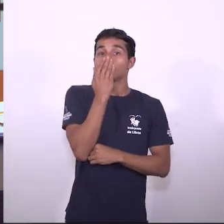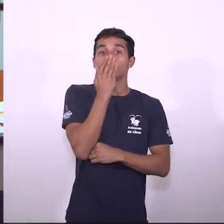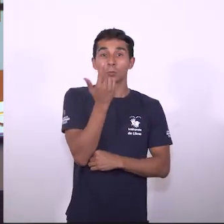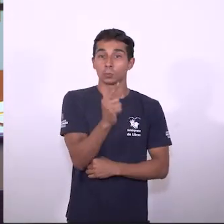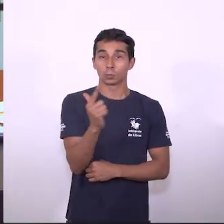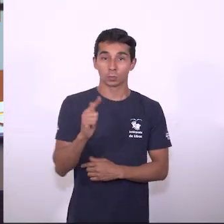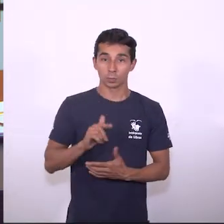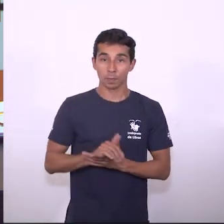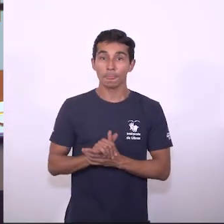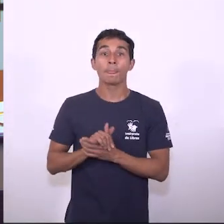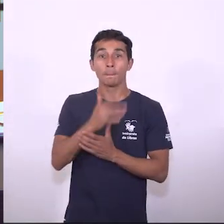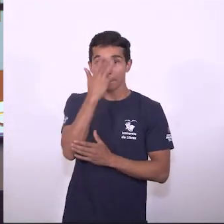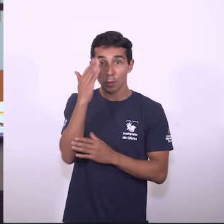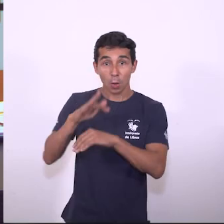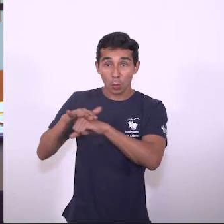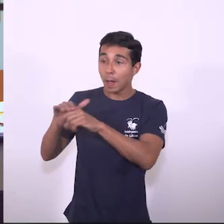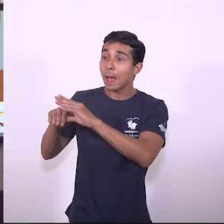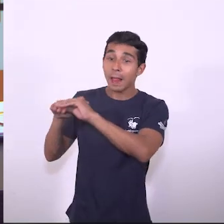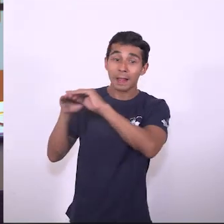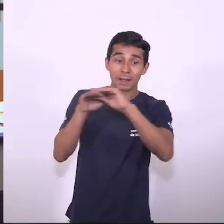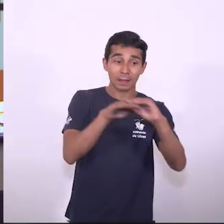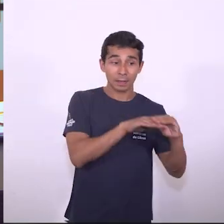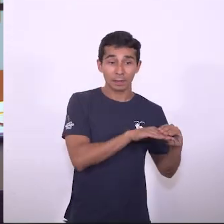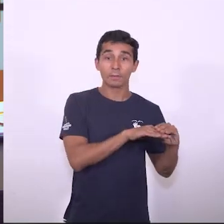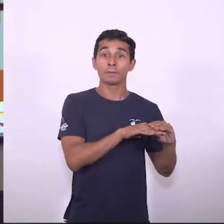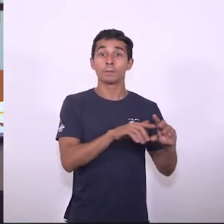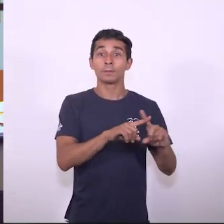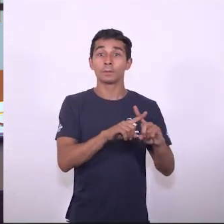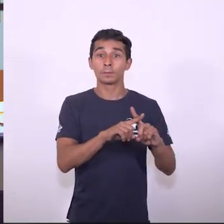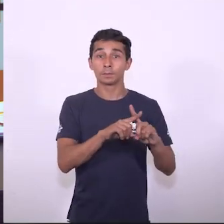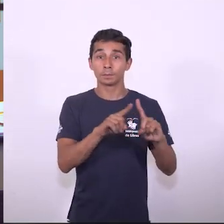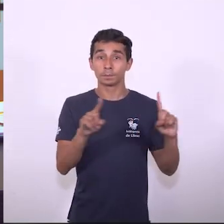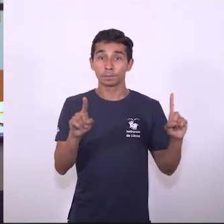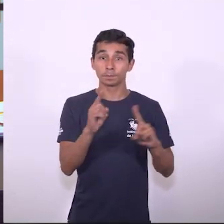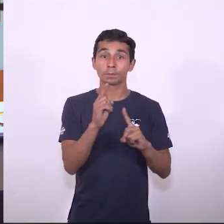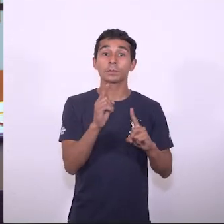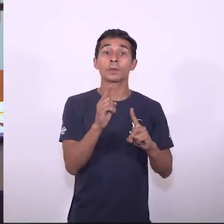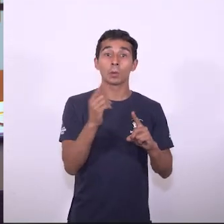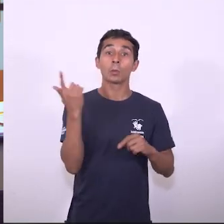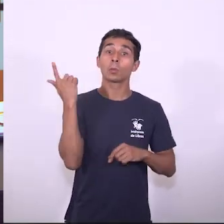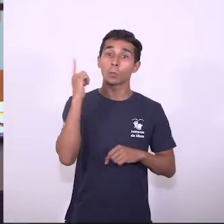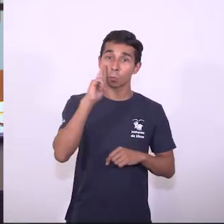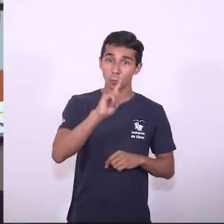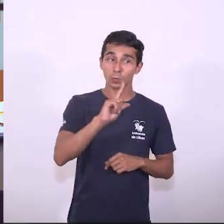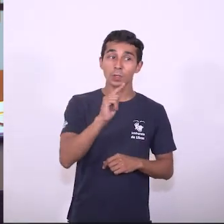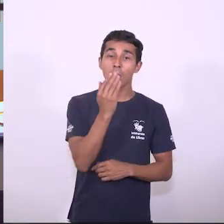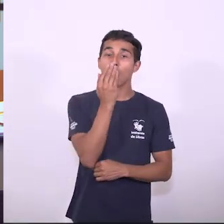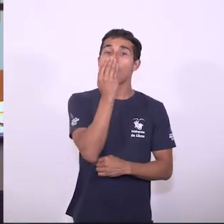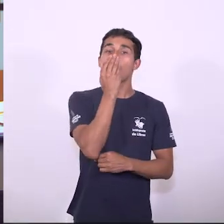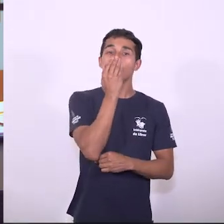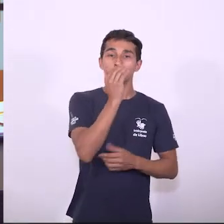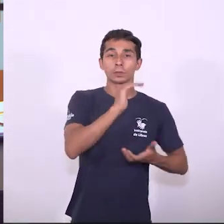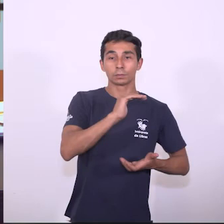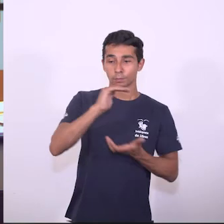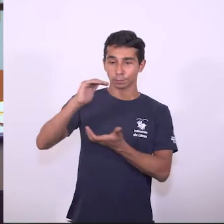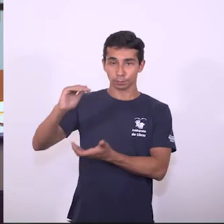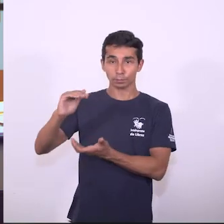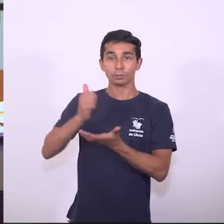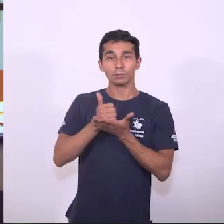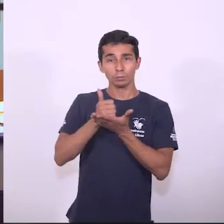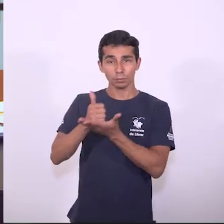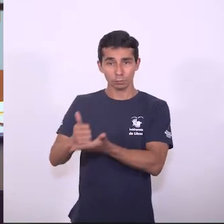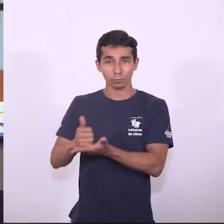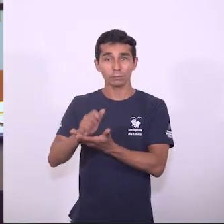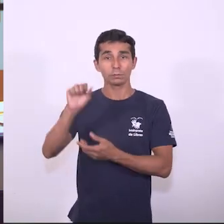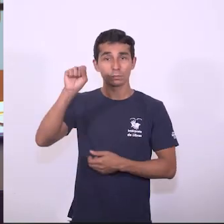o oxigênio, mesmo assim, chegou antes do término do tanque. Então, ele foi abastecido, não houve falta em nenhum